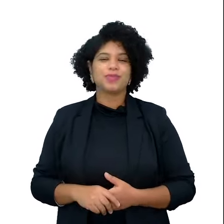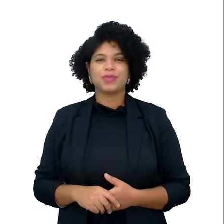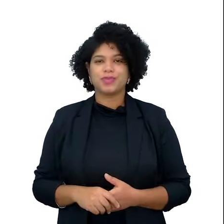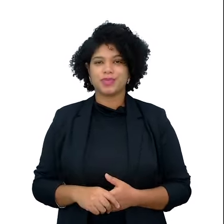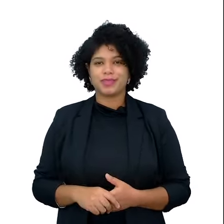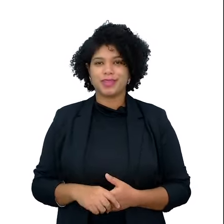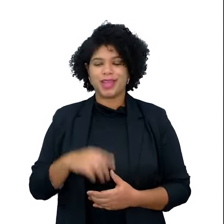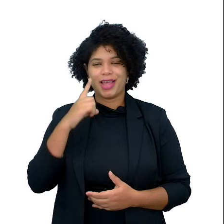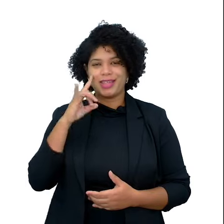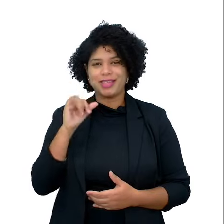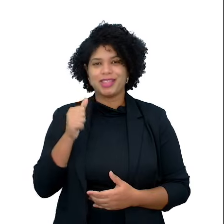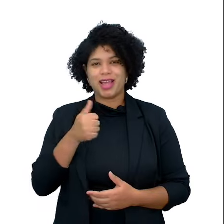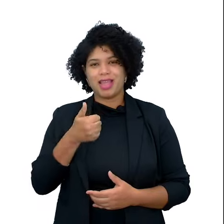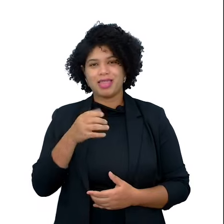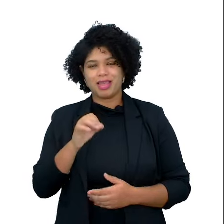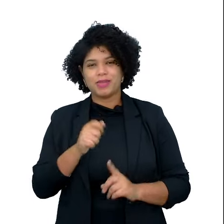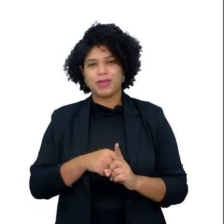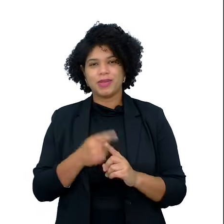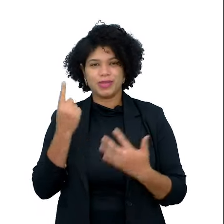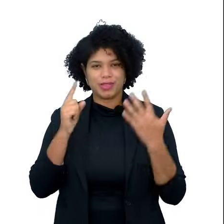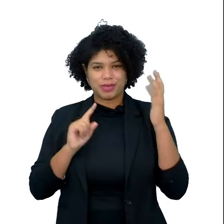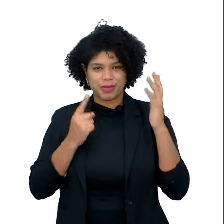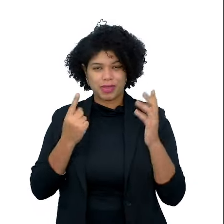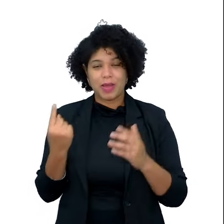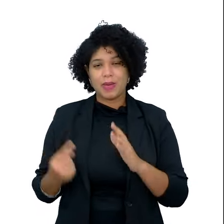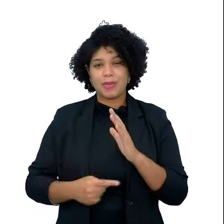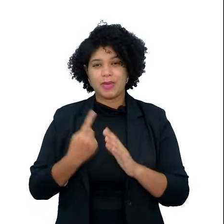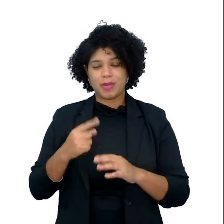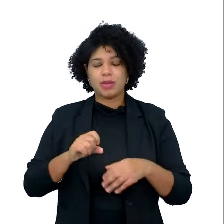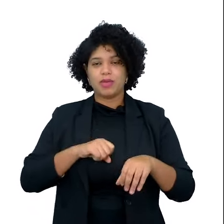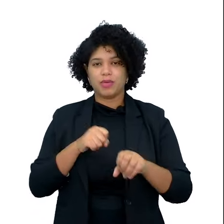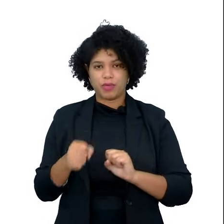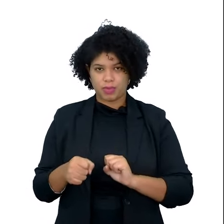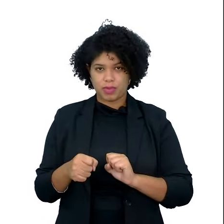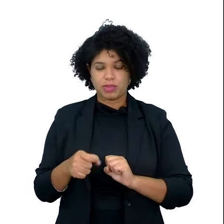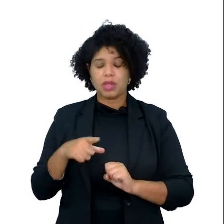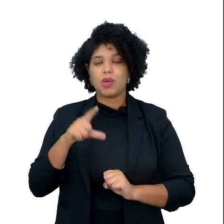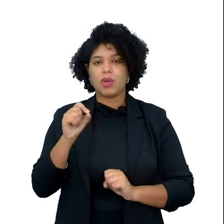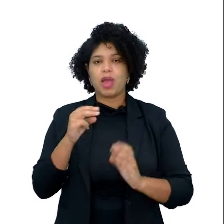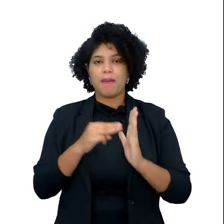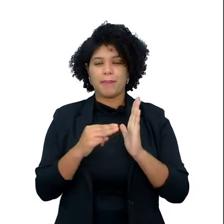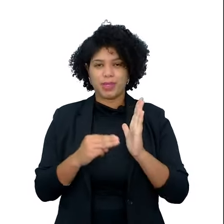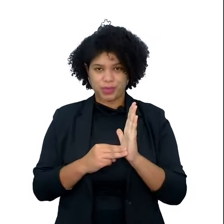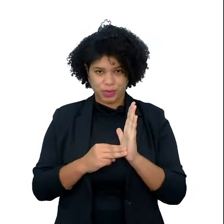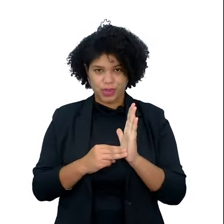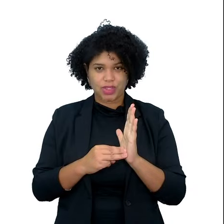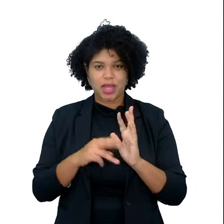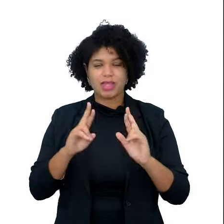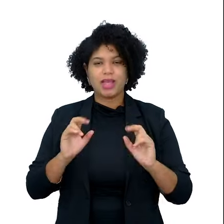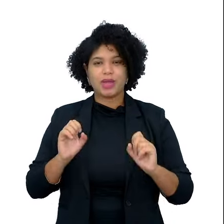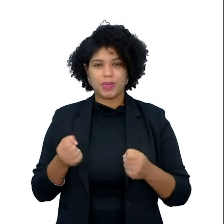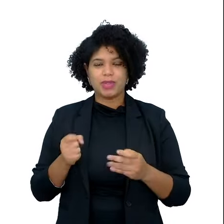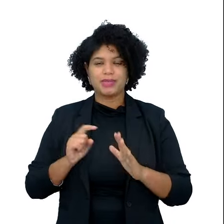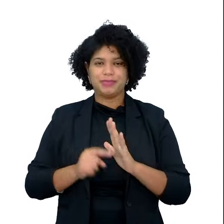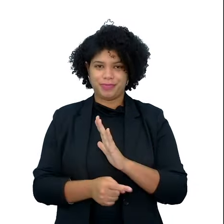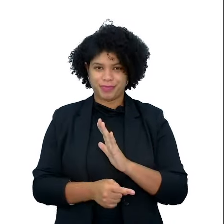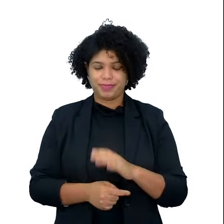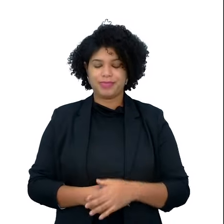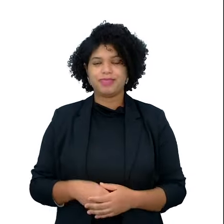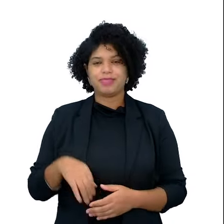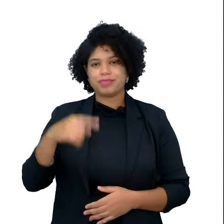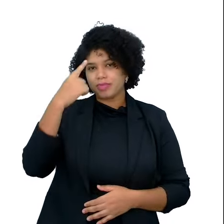no dia 10 de fevereiro com a primeira formação, falando sobre as metodologias da recuperação. Então, essa é a